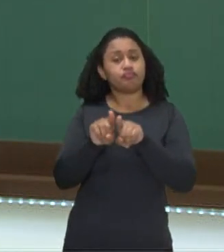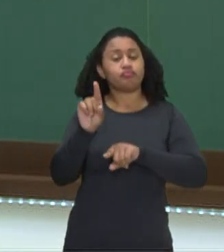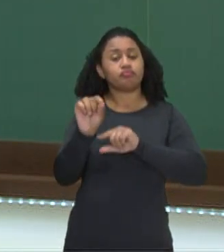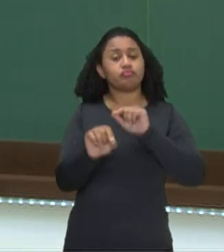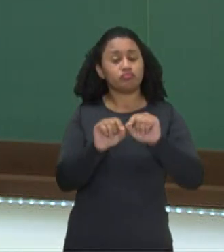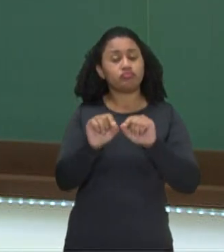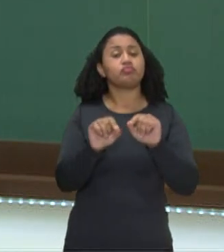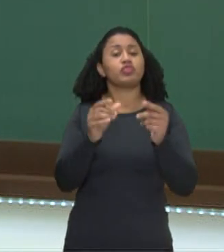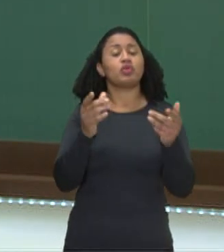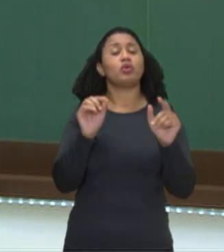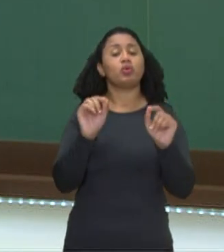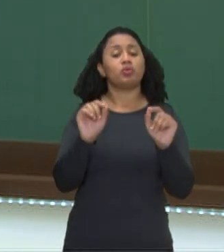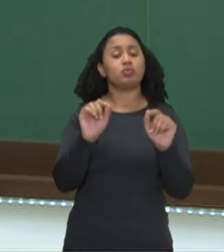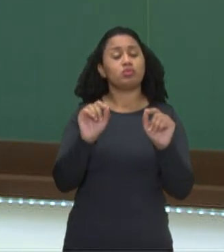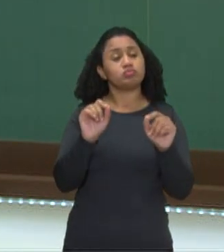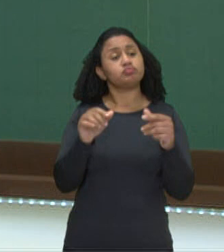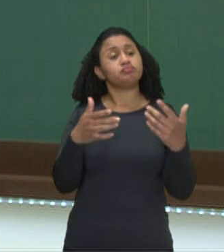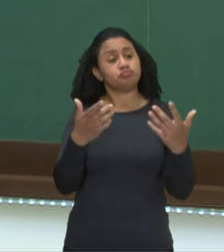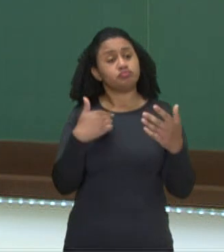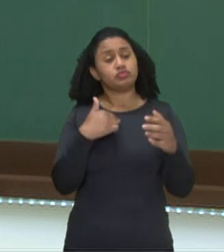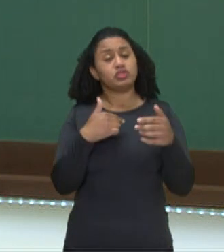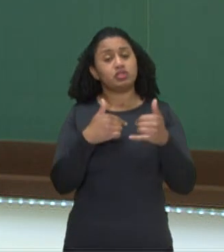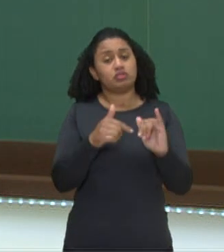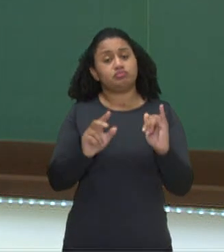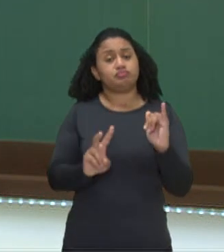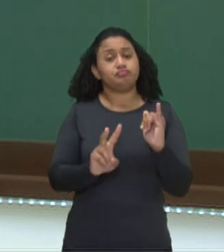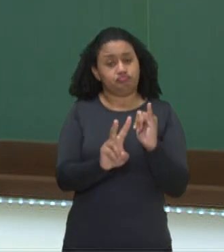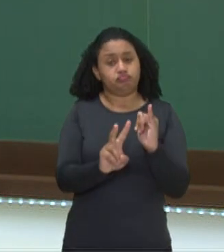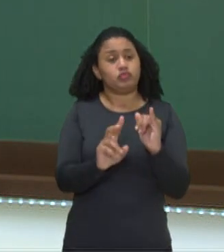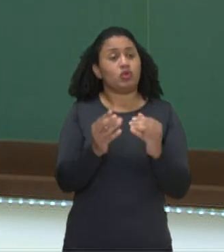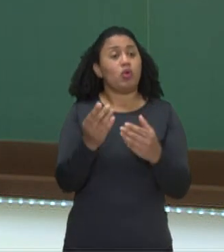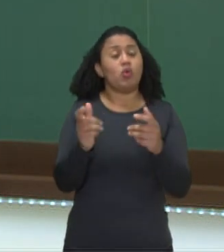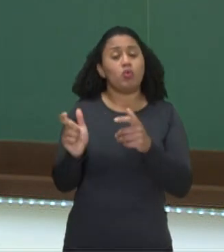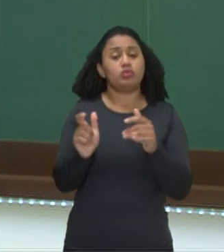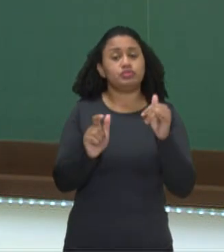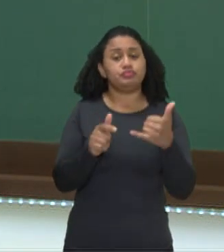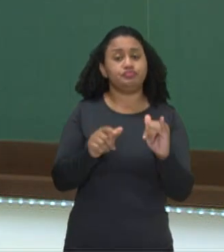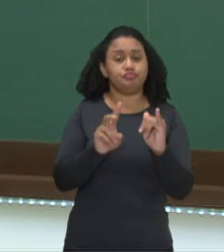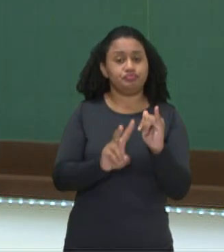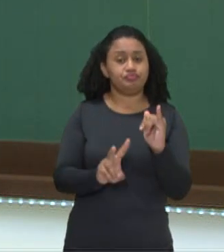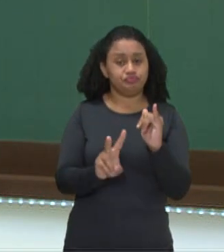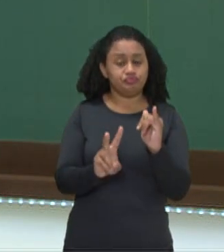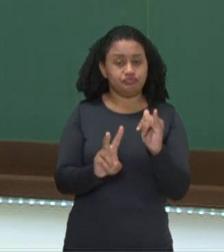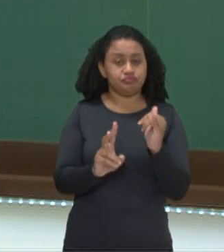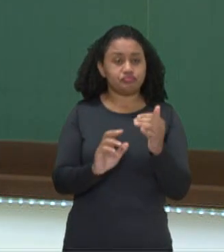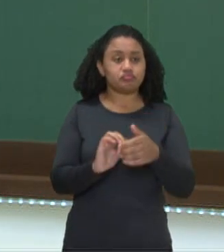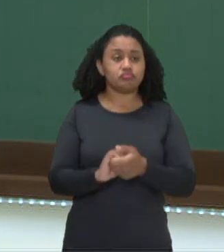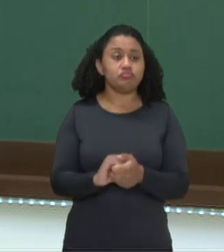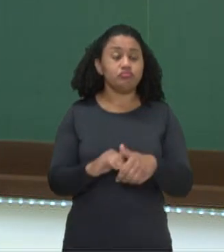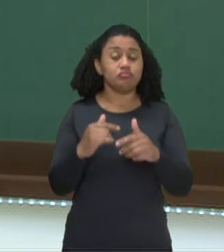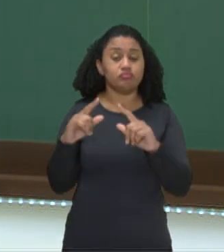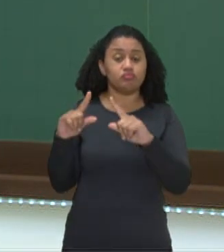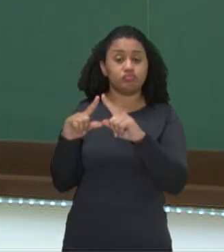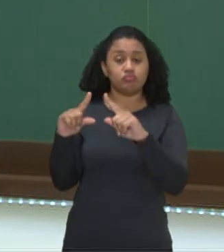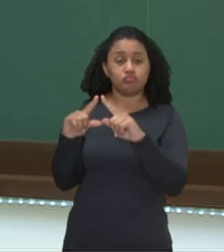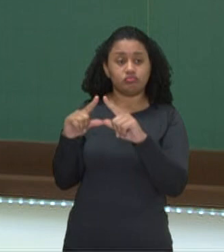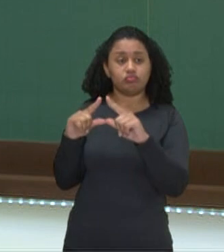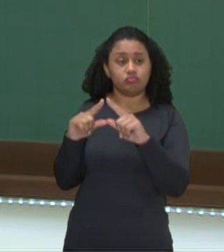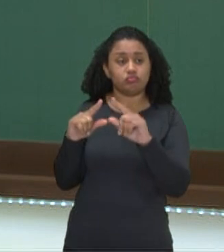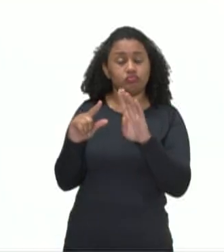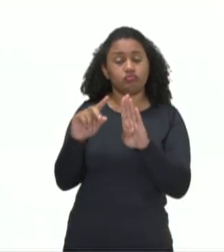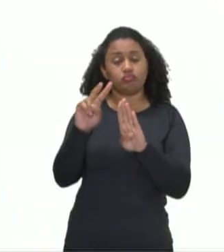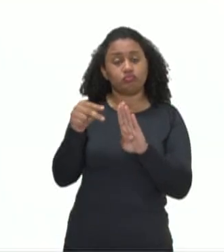o coeficiente y vértice, né, a coordenada y vértice. O delta, b ao